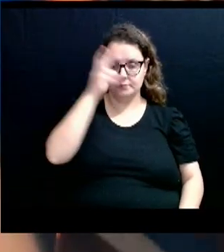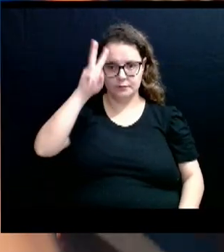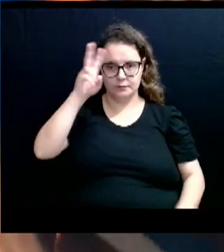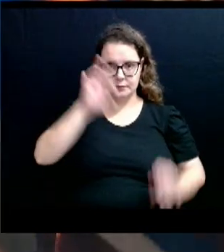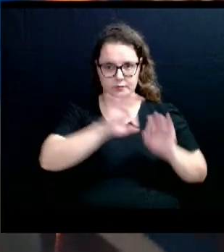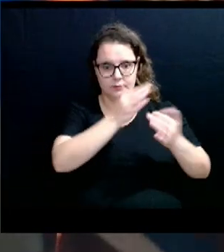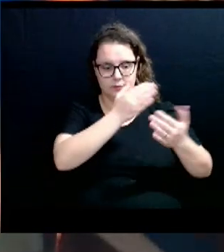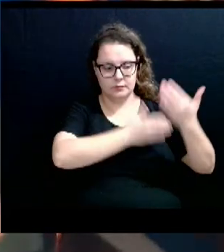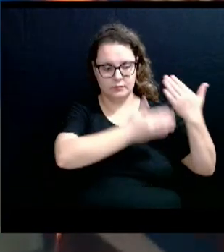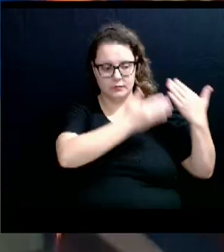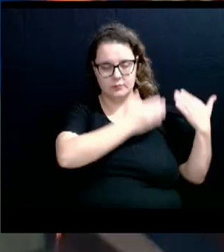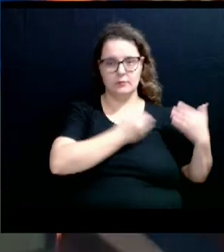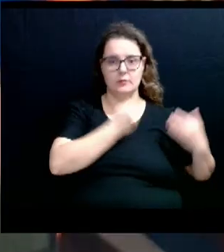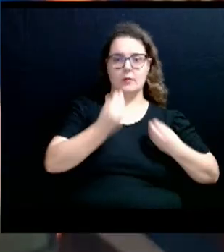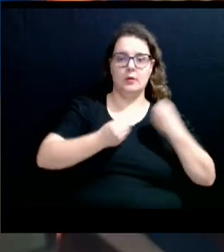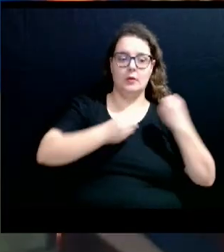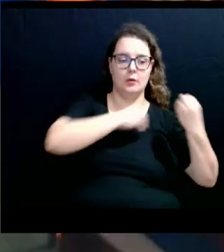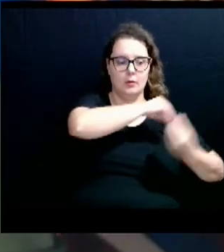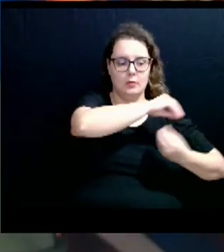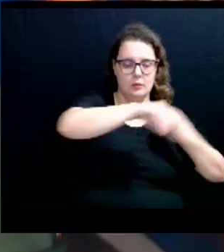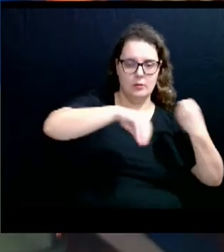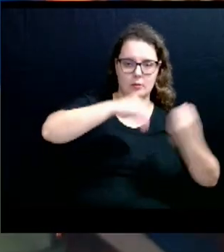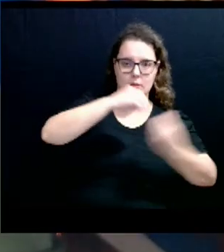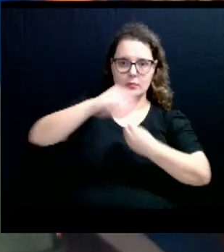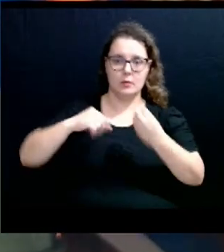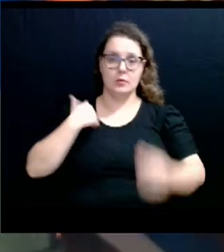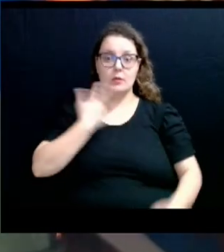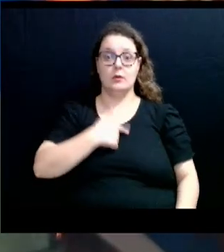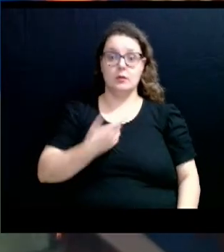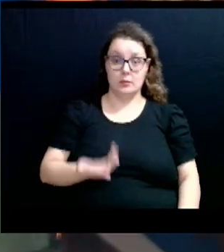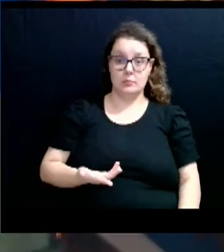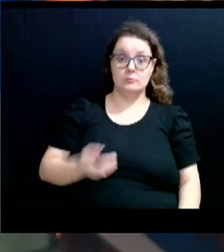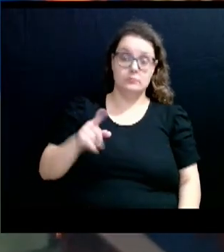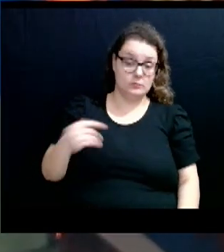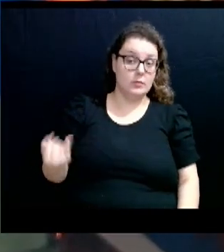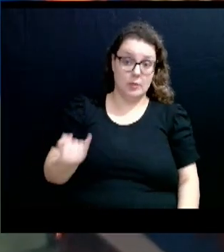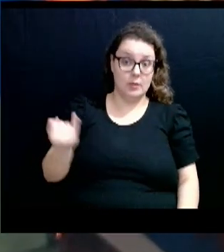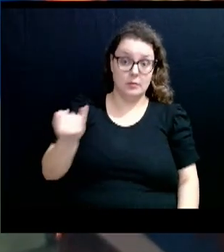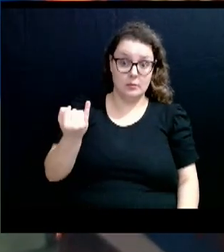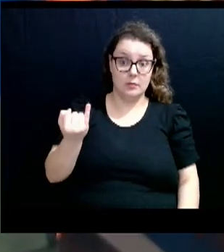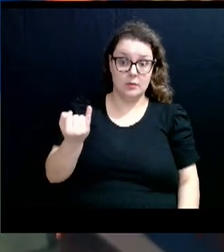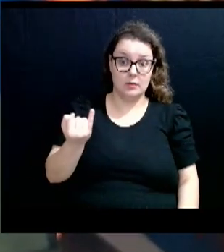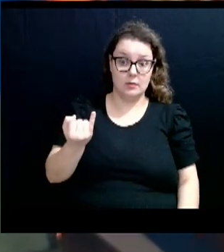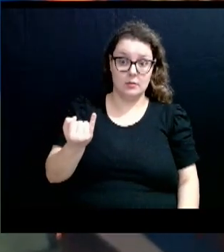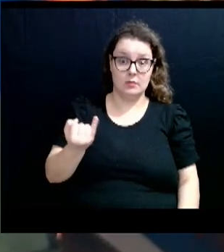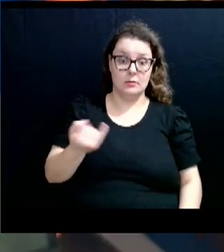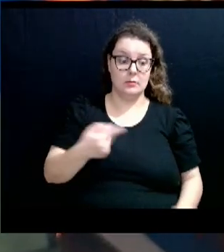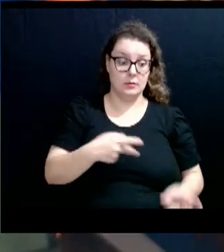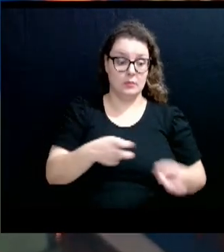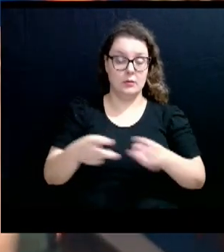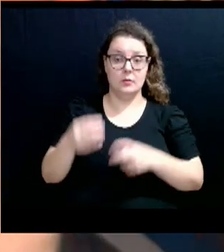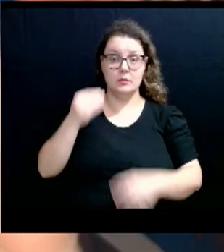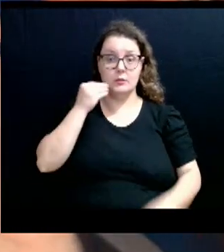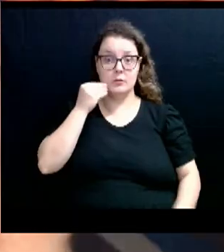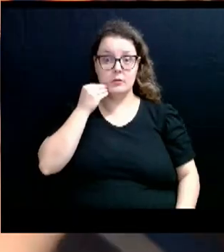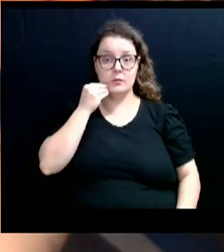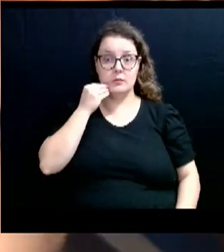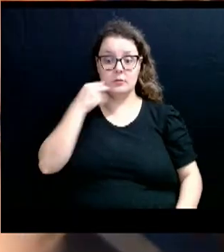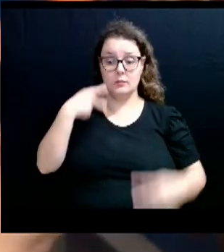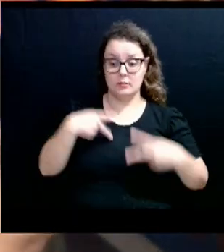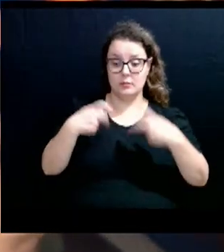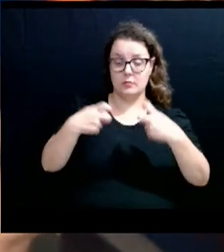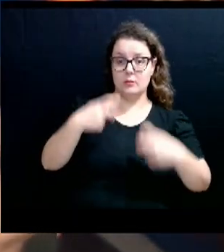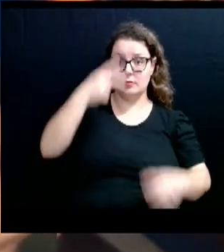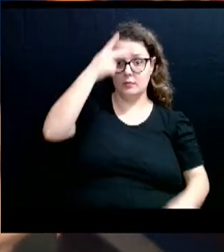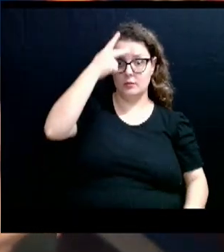ela se mistura com a nossa, é uma coisa muito importante para a gente tentar perceber a nível de autoconhecimento quais